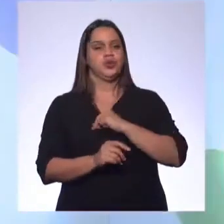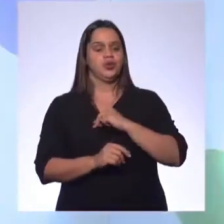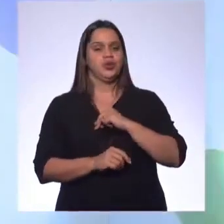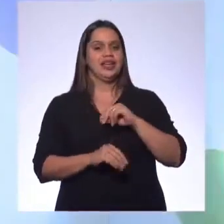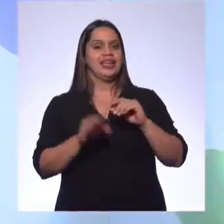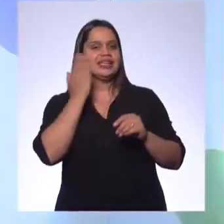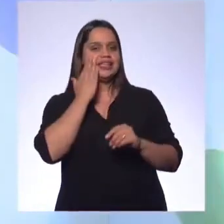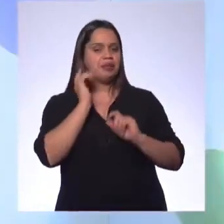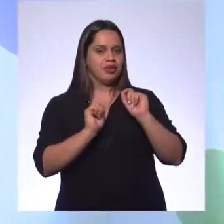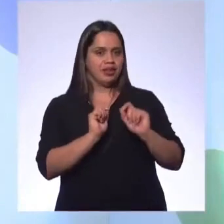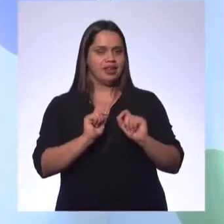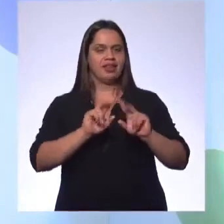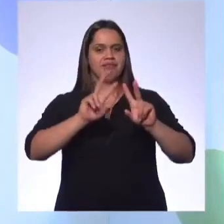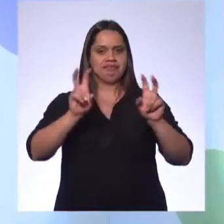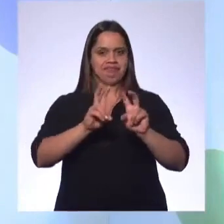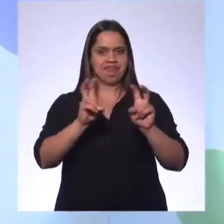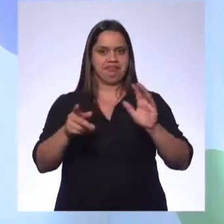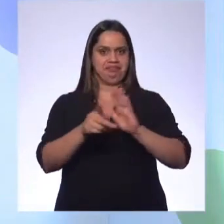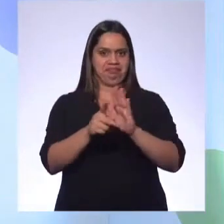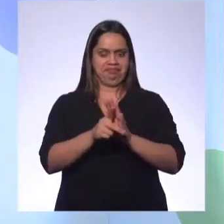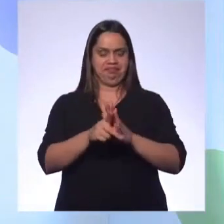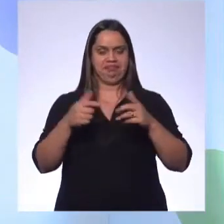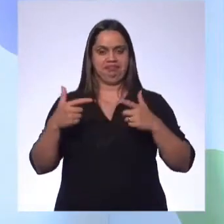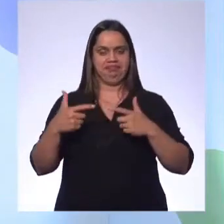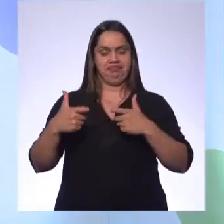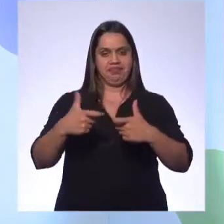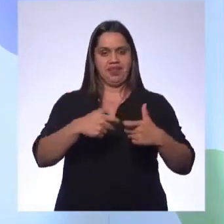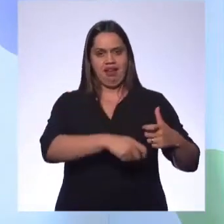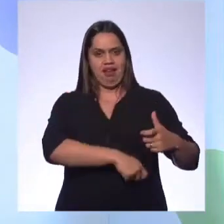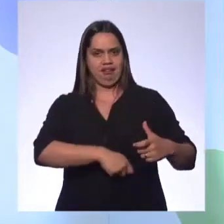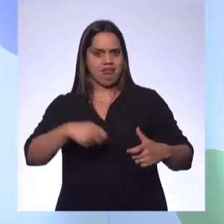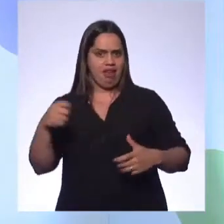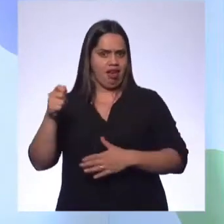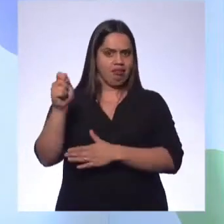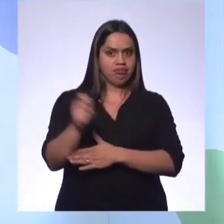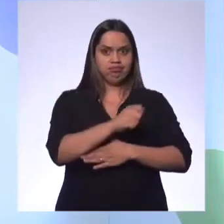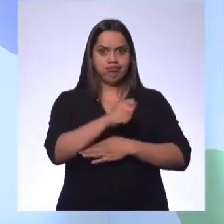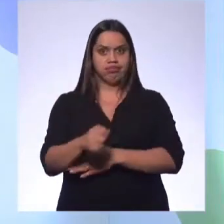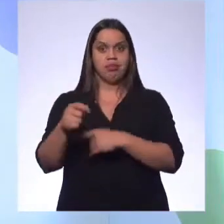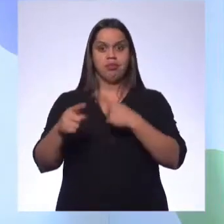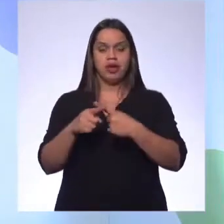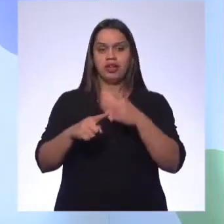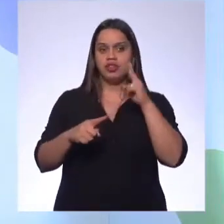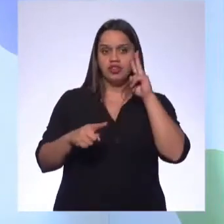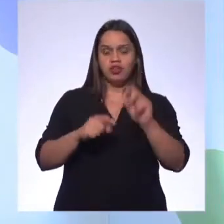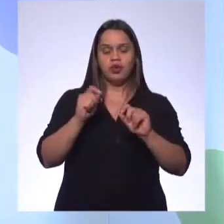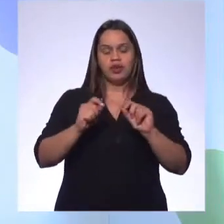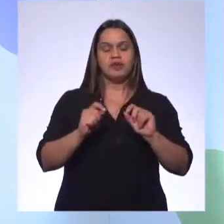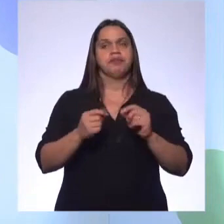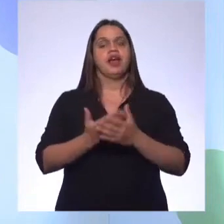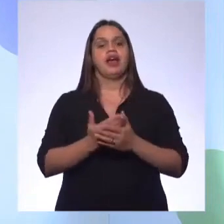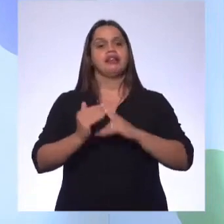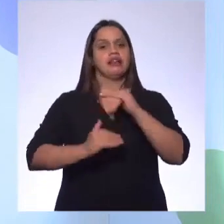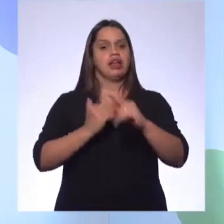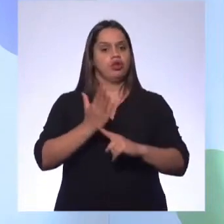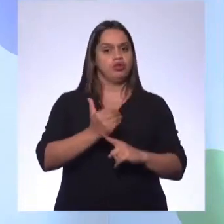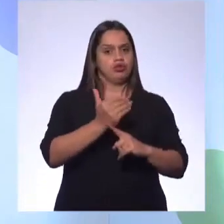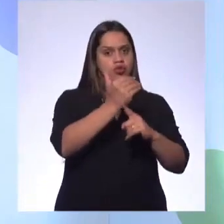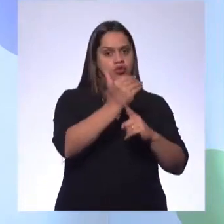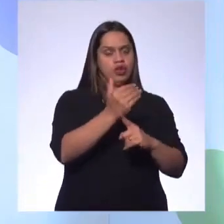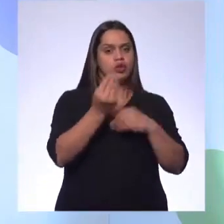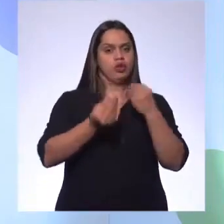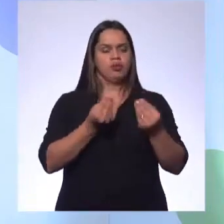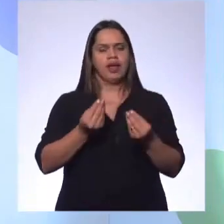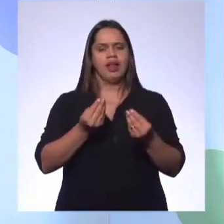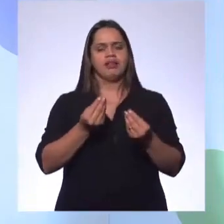elemento da guerra é muito importante, né, Thay? Porque assim, nós vamos desenvolvendo as nossas tecnologias e a tecnologia ela